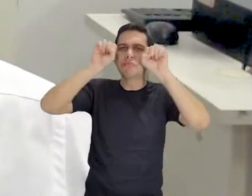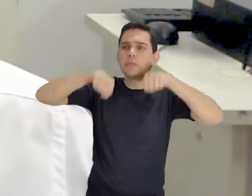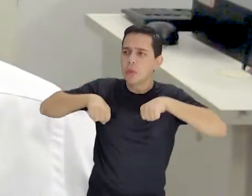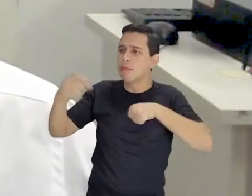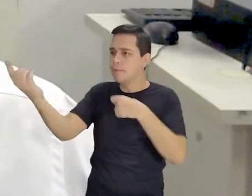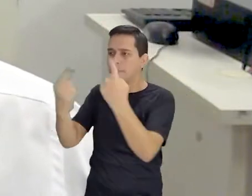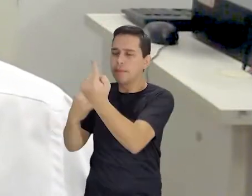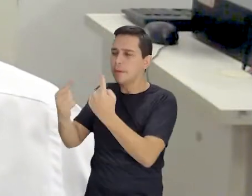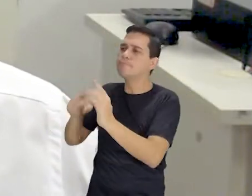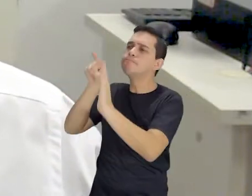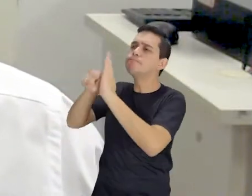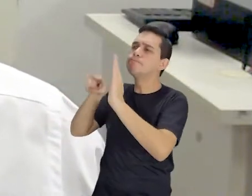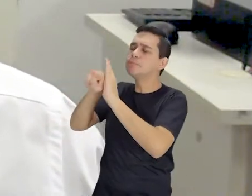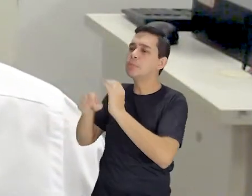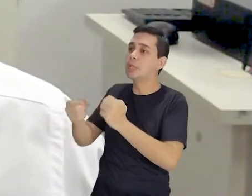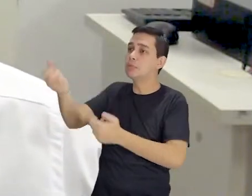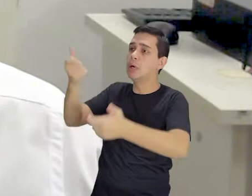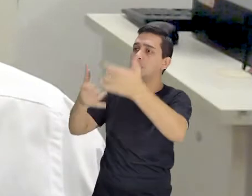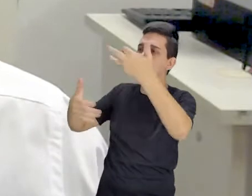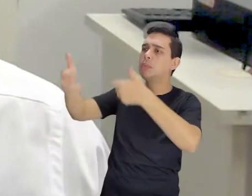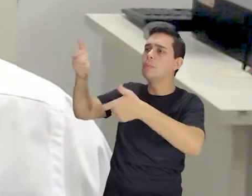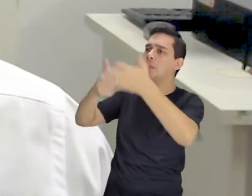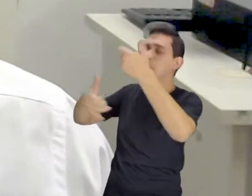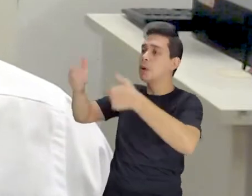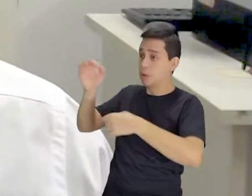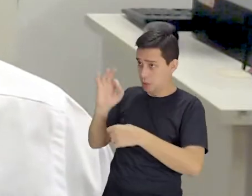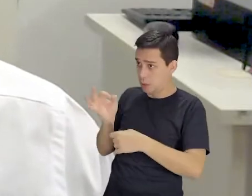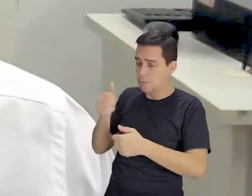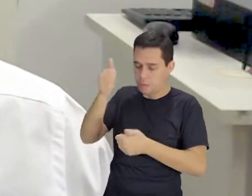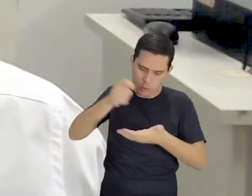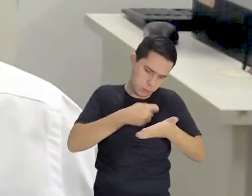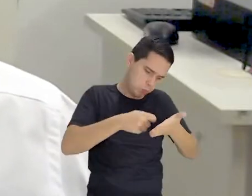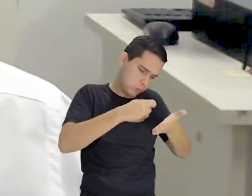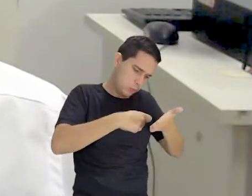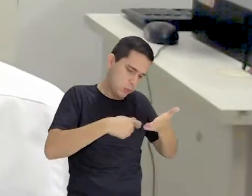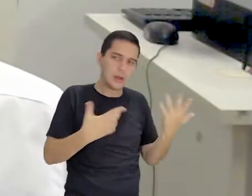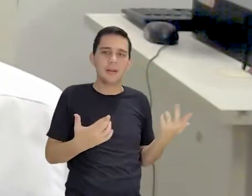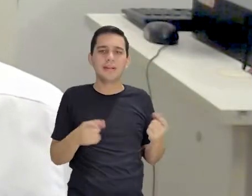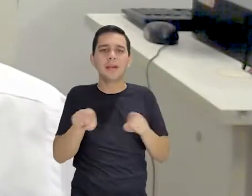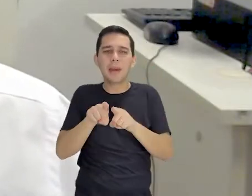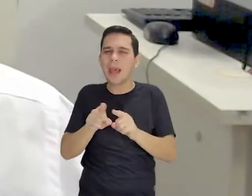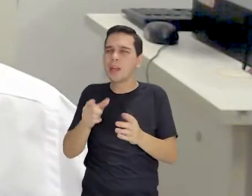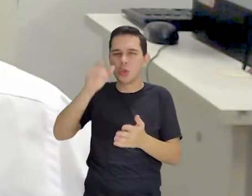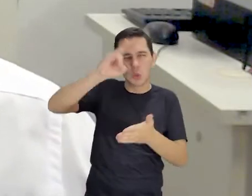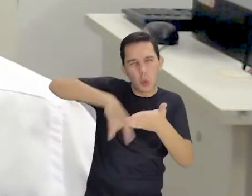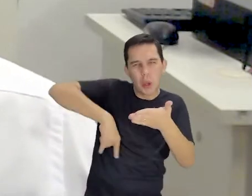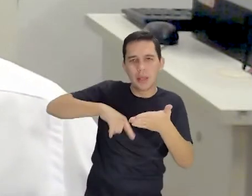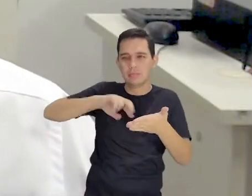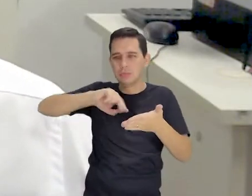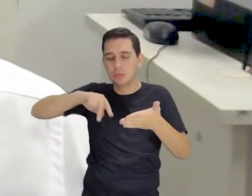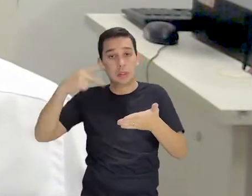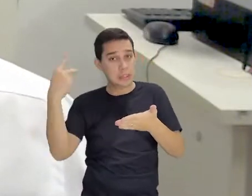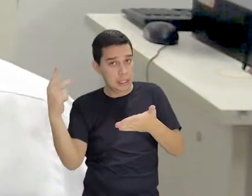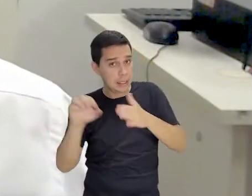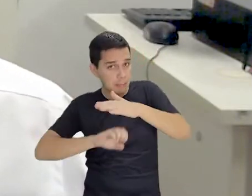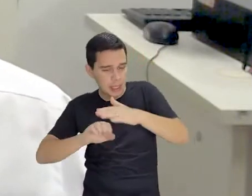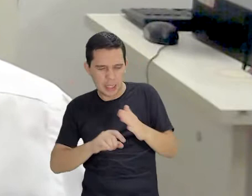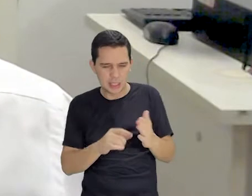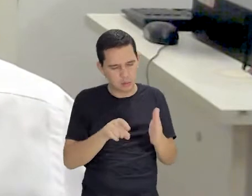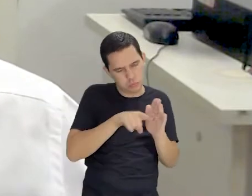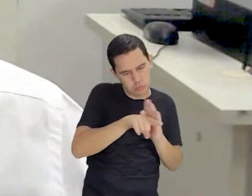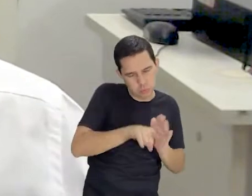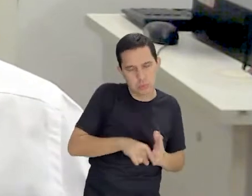havia também análise de relatórios de inteligência financeira e outros documentos, análise dos celulares apreendidos na primeira etapa